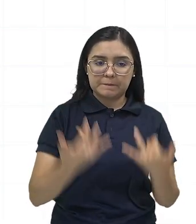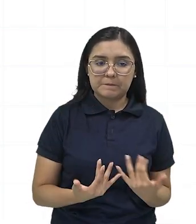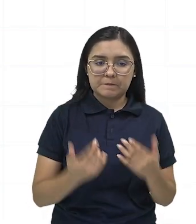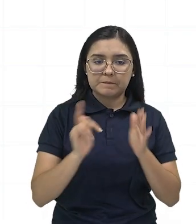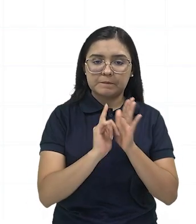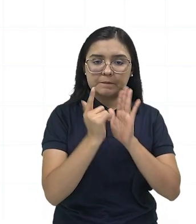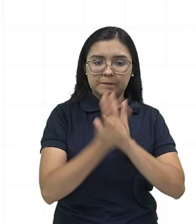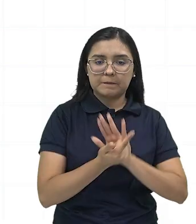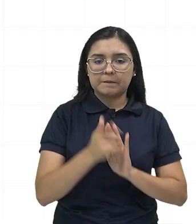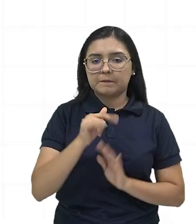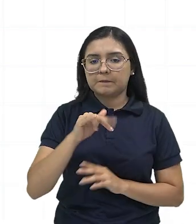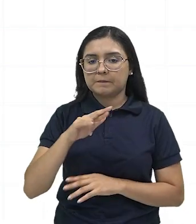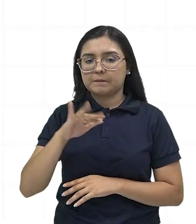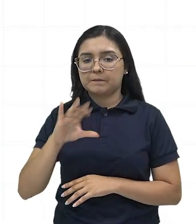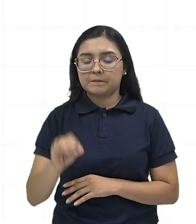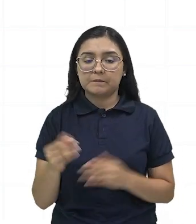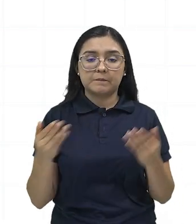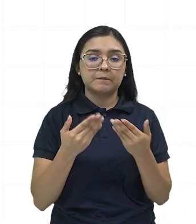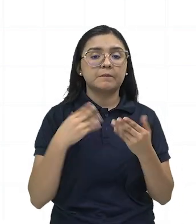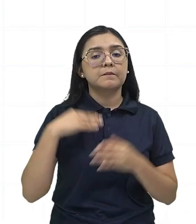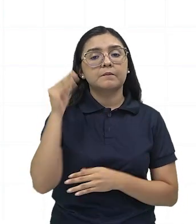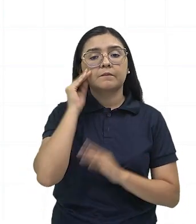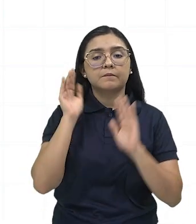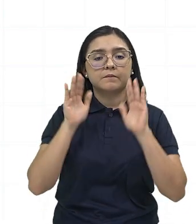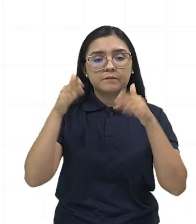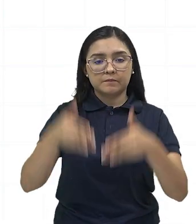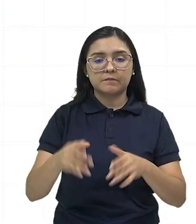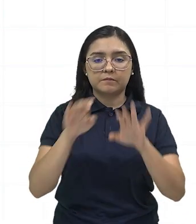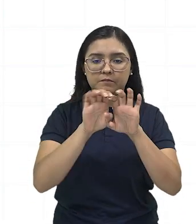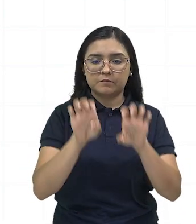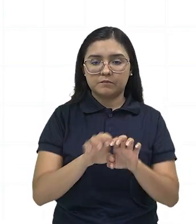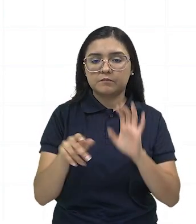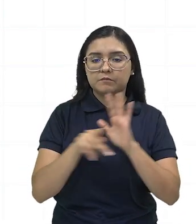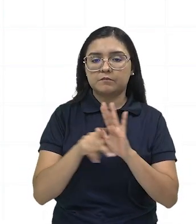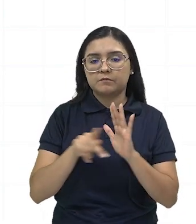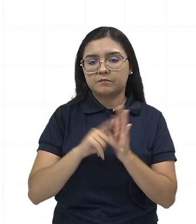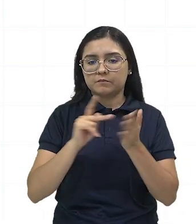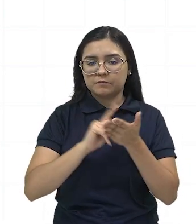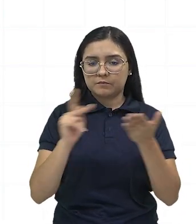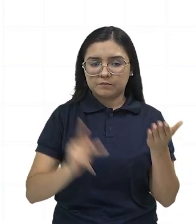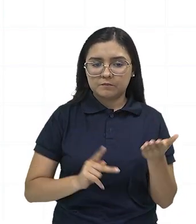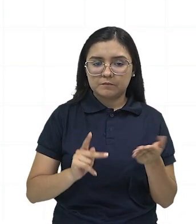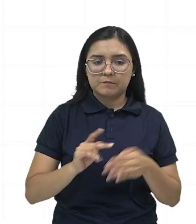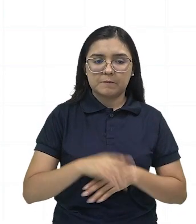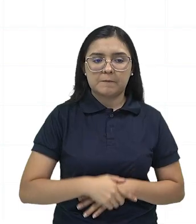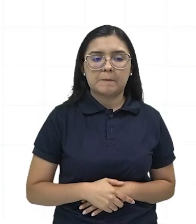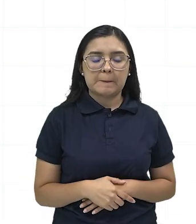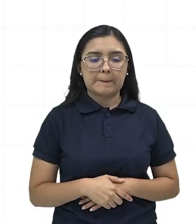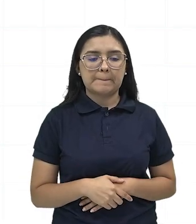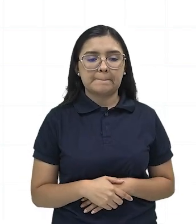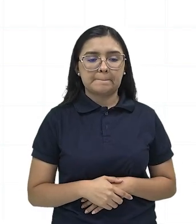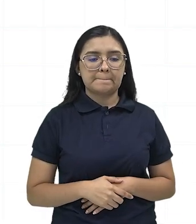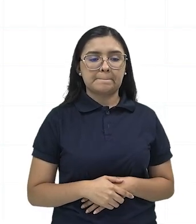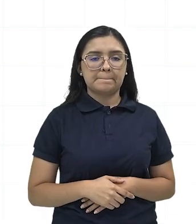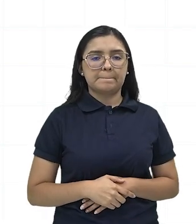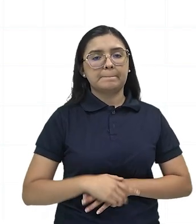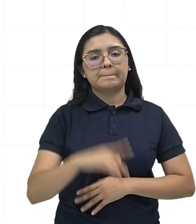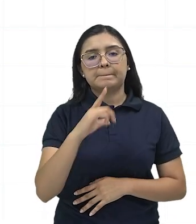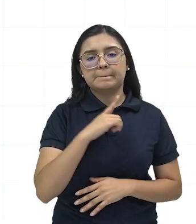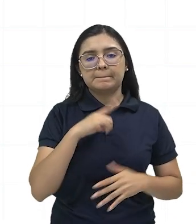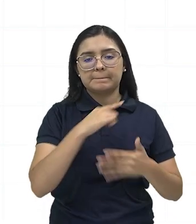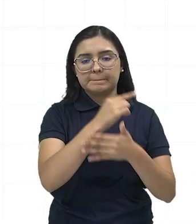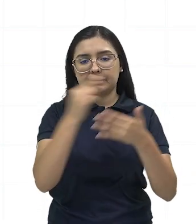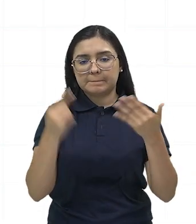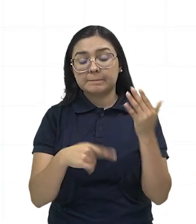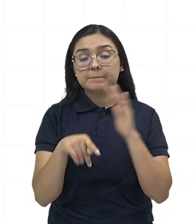focar justamente na estrutura do poema, que retoma a ideia do gênero lírico. Ou seja, temos